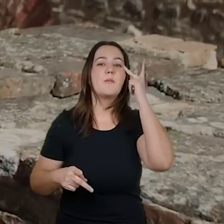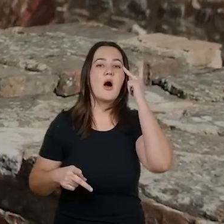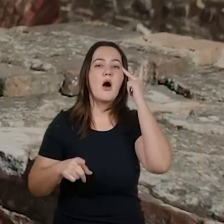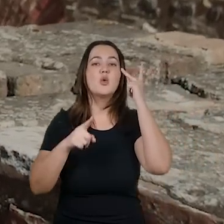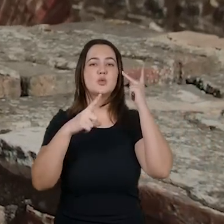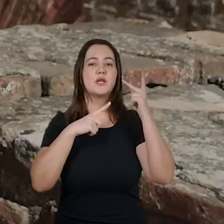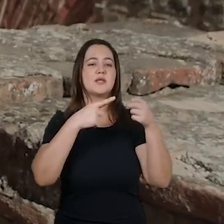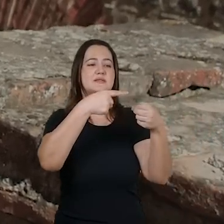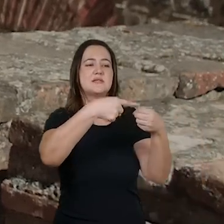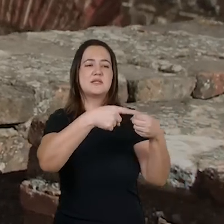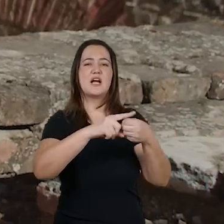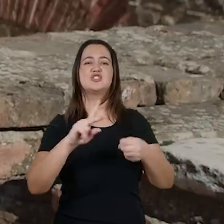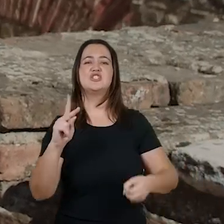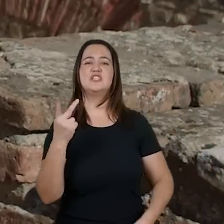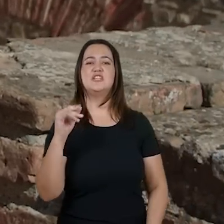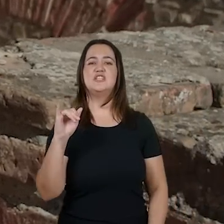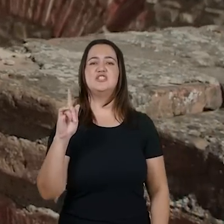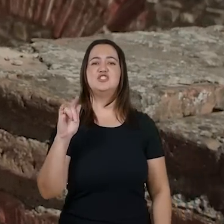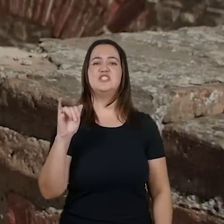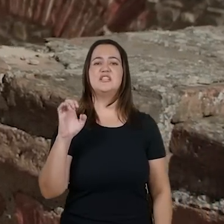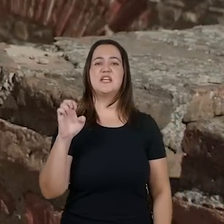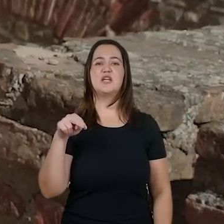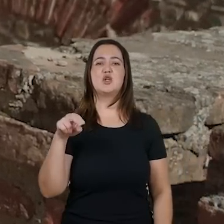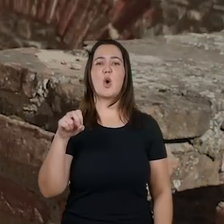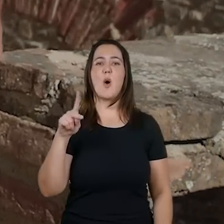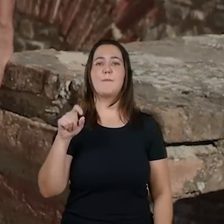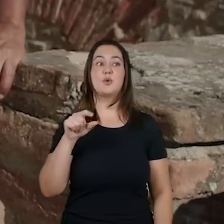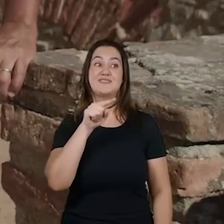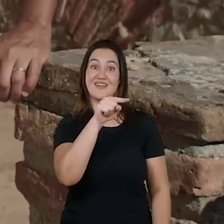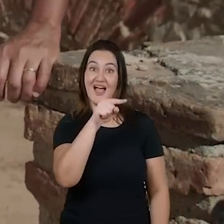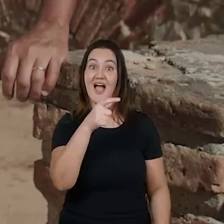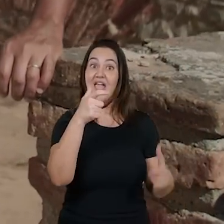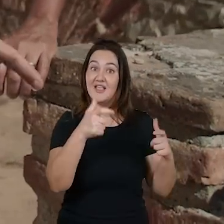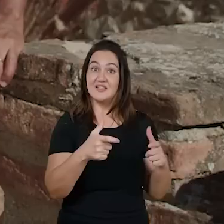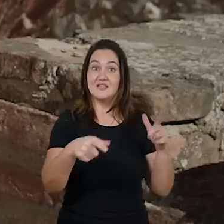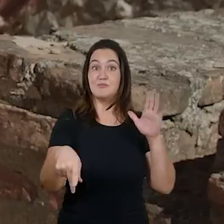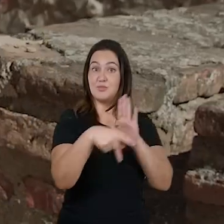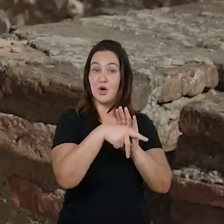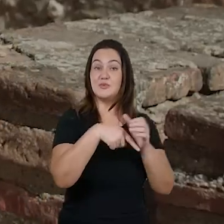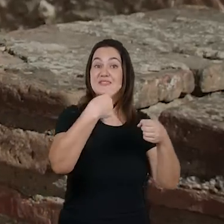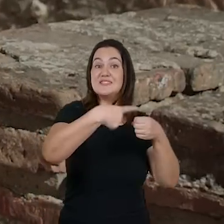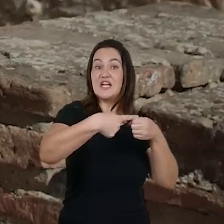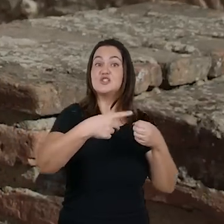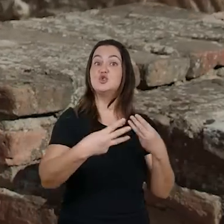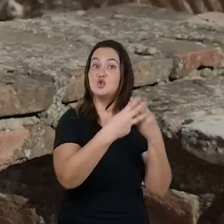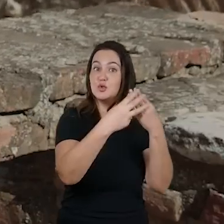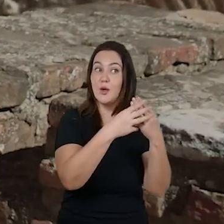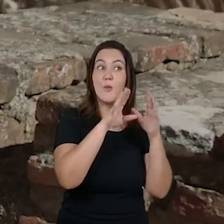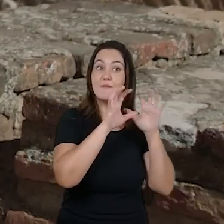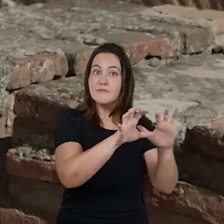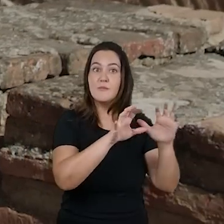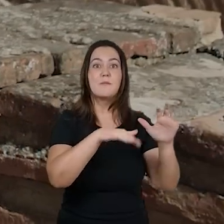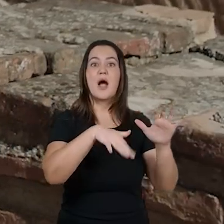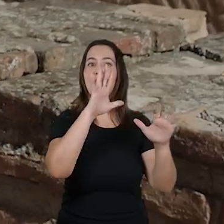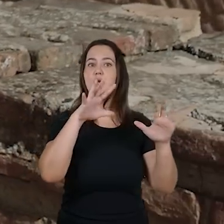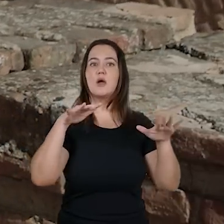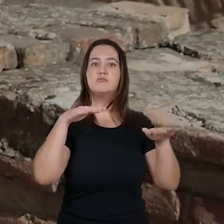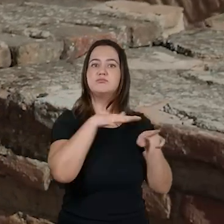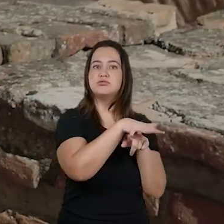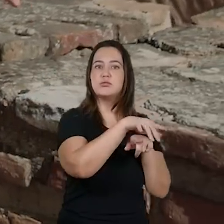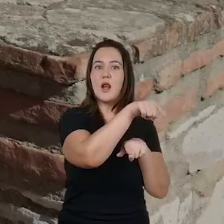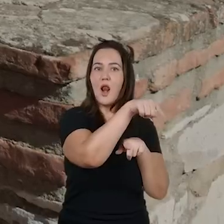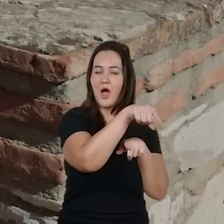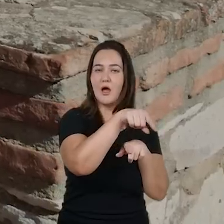tem Higienópolis, que você tem muitos judeus ali no comércio, você tem sinagoga, aqui também os judeus ficavam